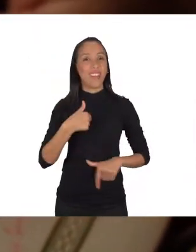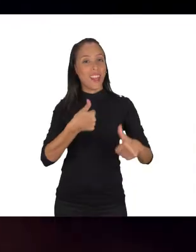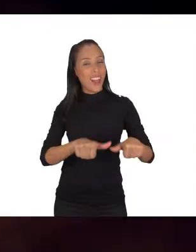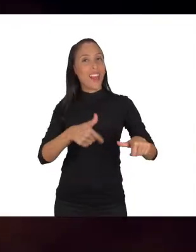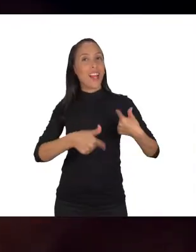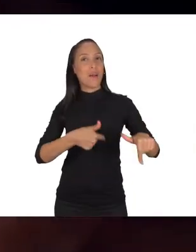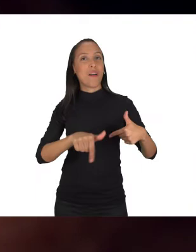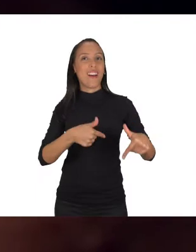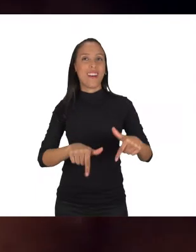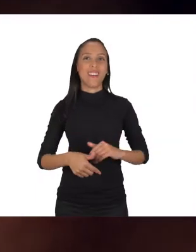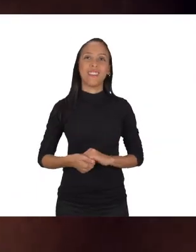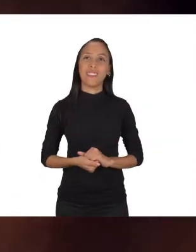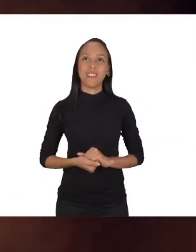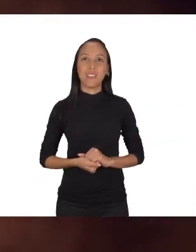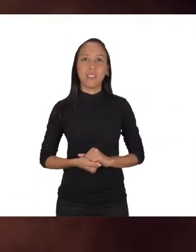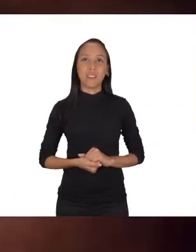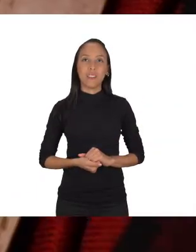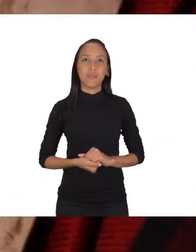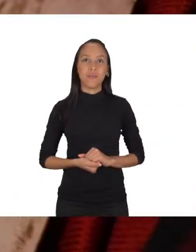Trabalhando. Ai, ai.